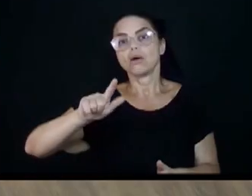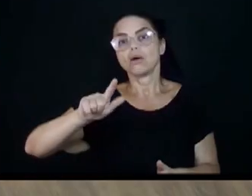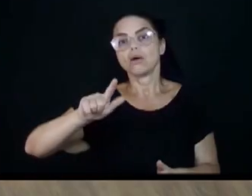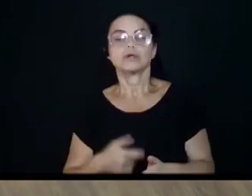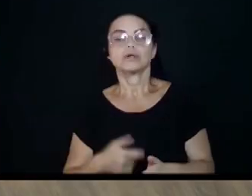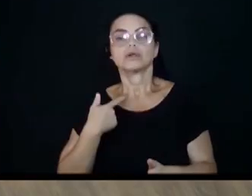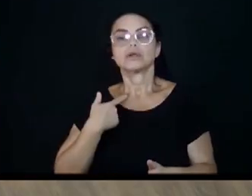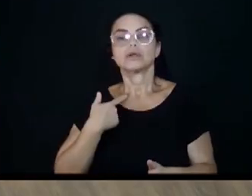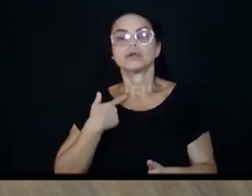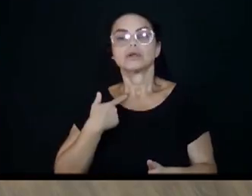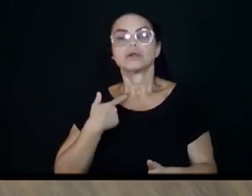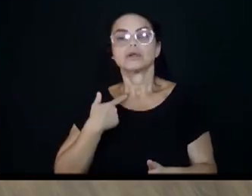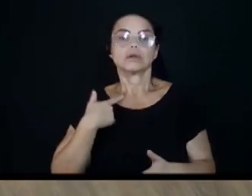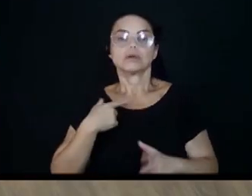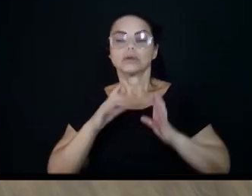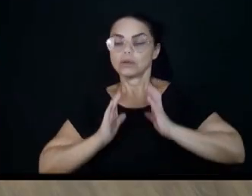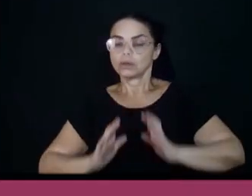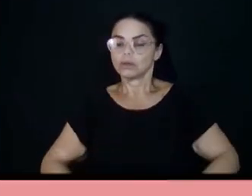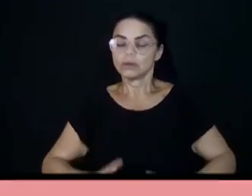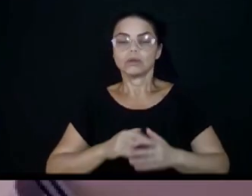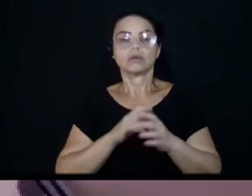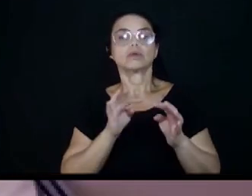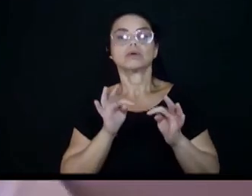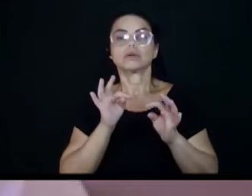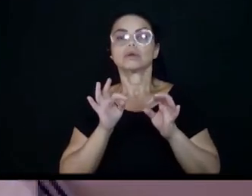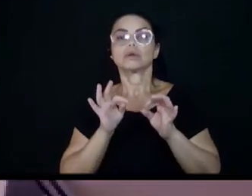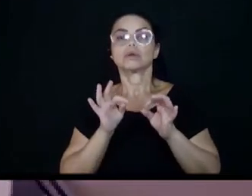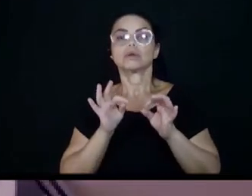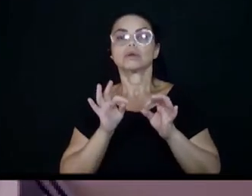suas técnicas que faz com que esse paciente